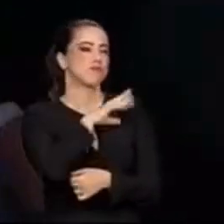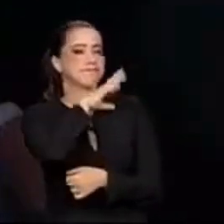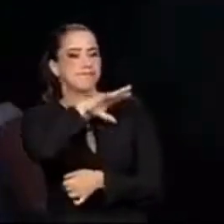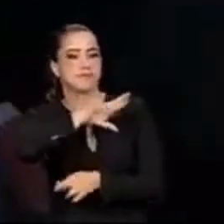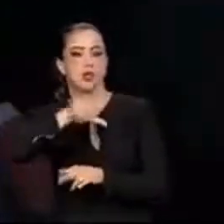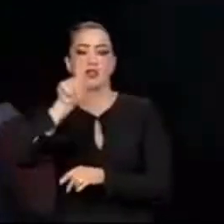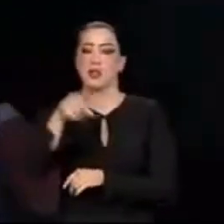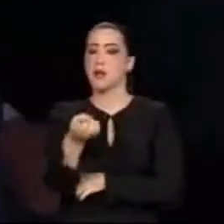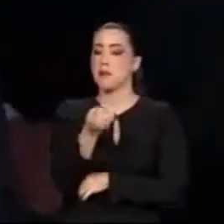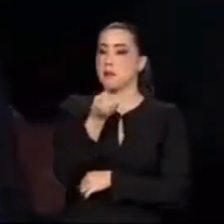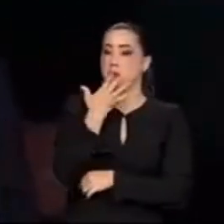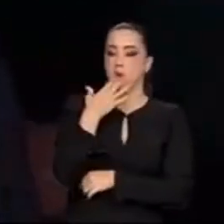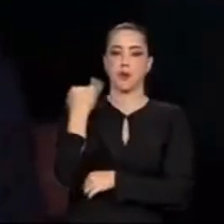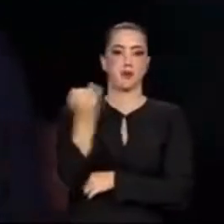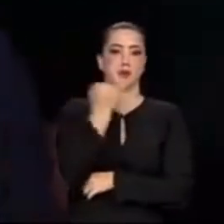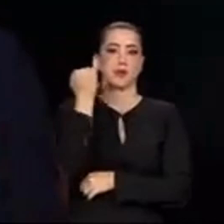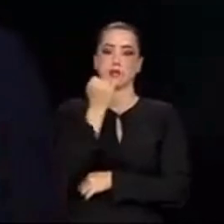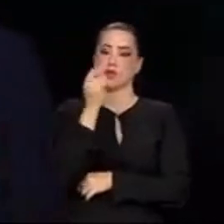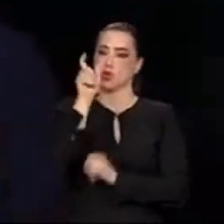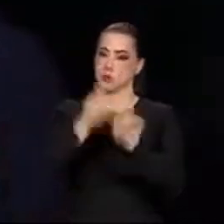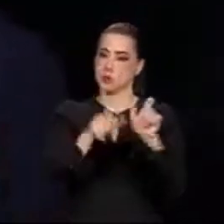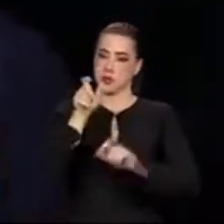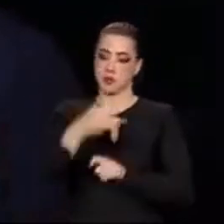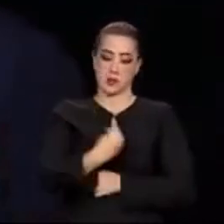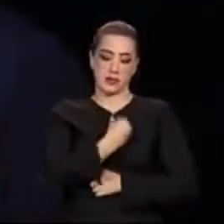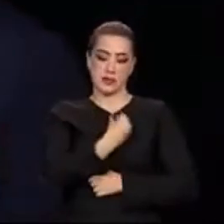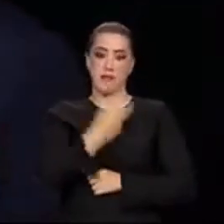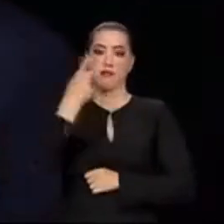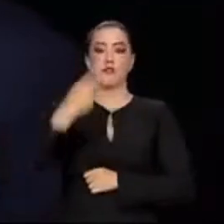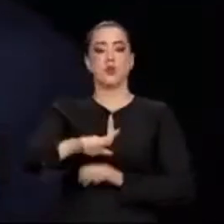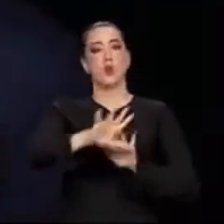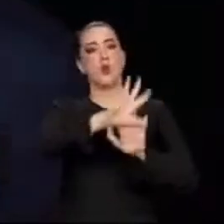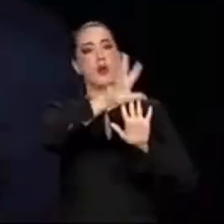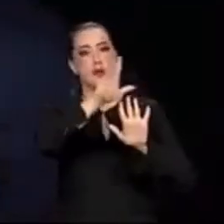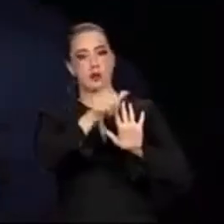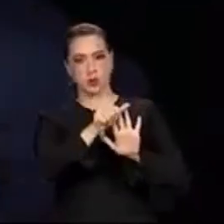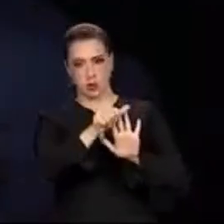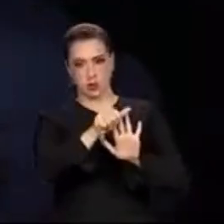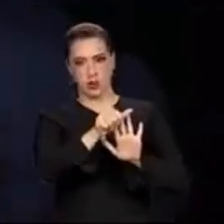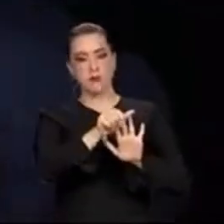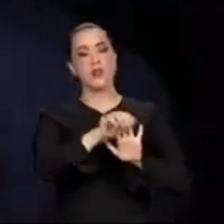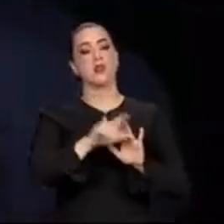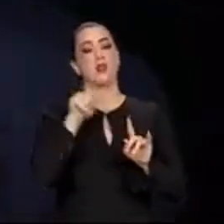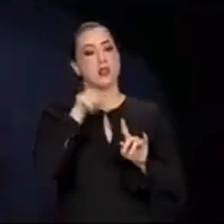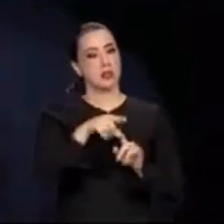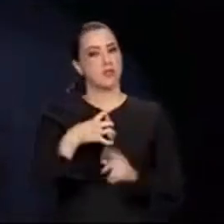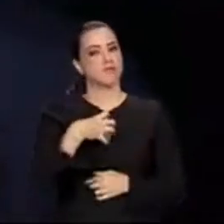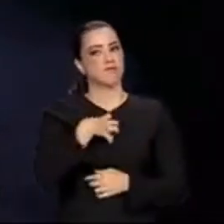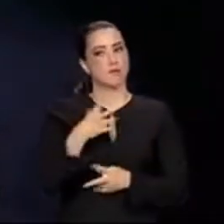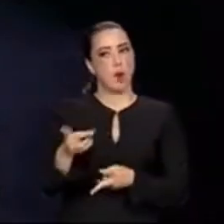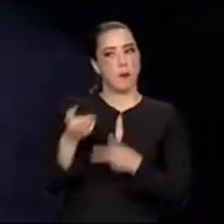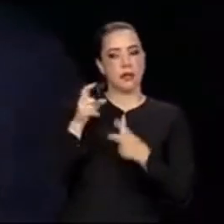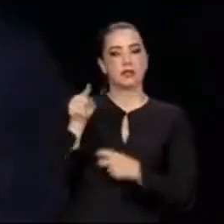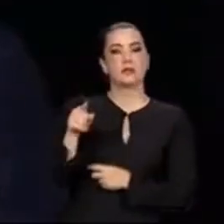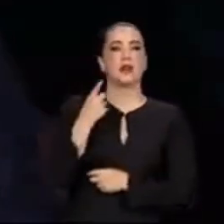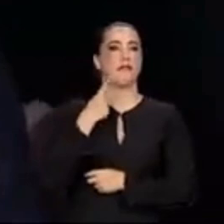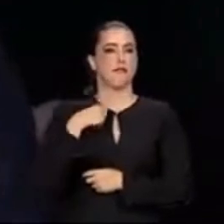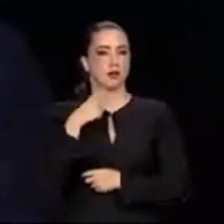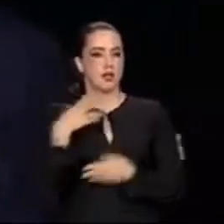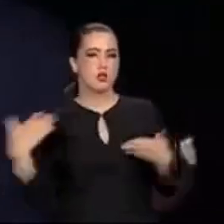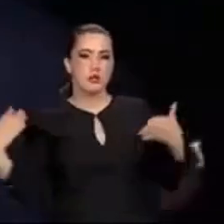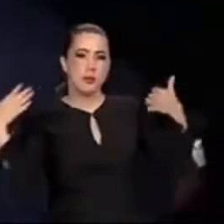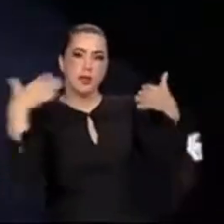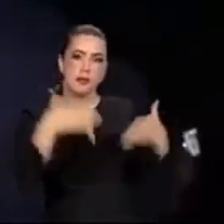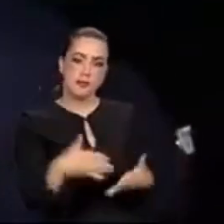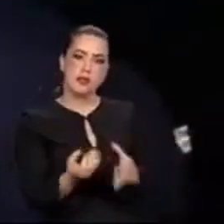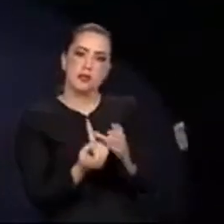proveitoso para o povo brasileiro que mora na Amazônia eu senti muita vontade do presidente baile em